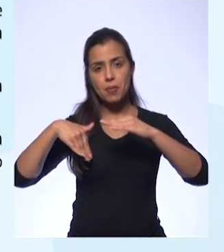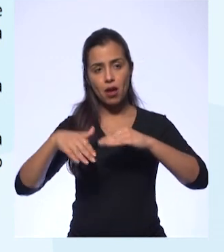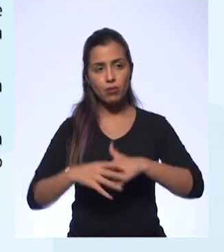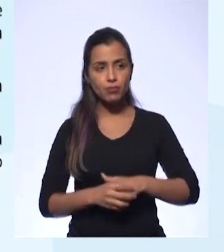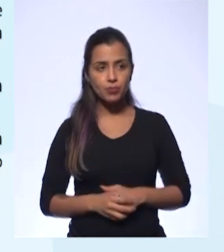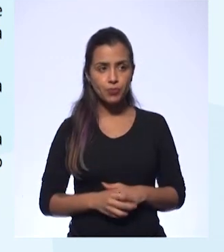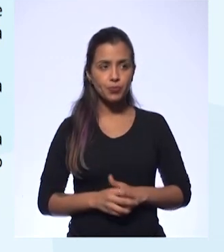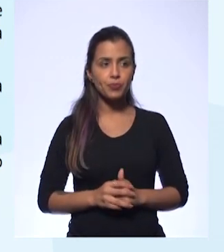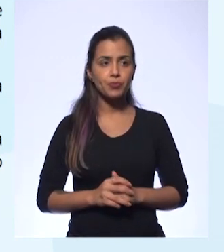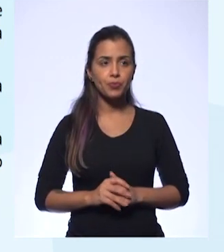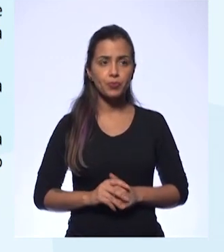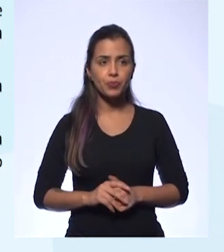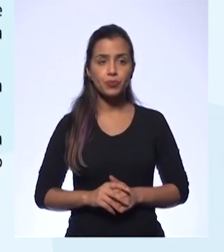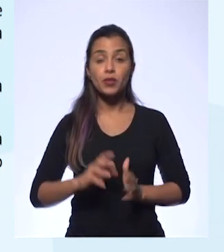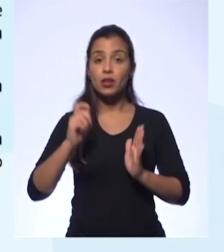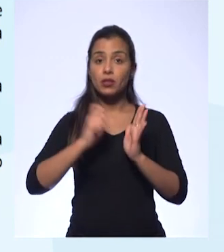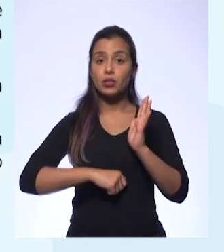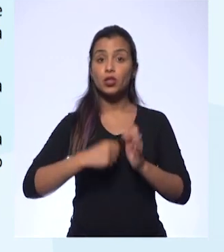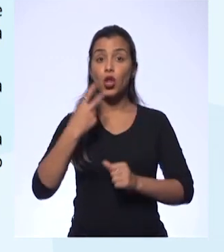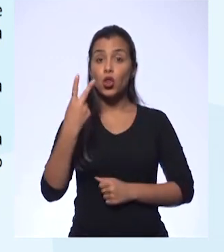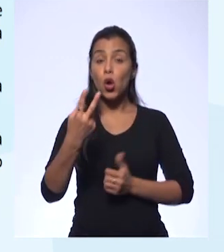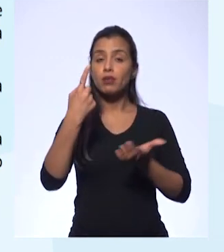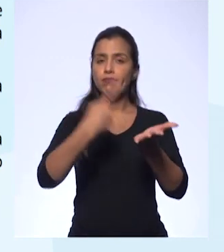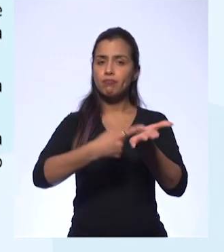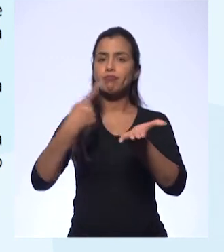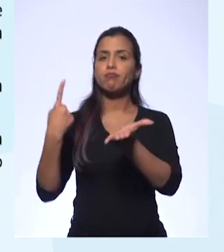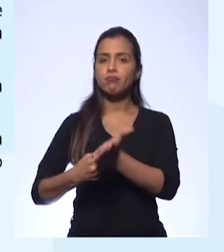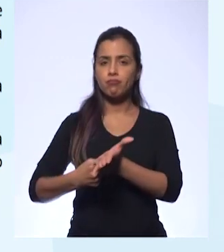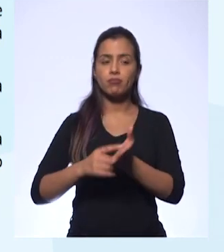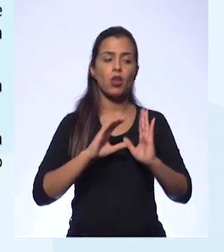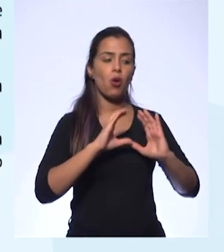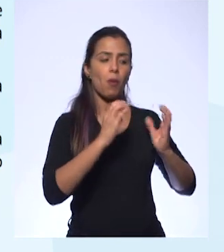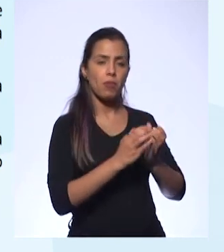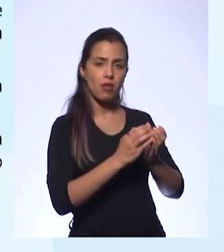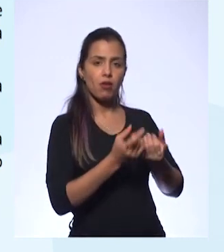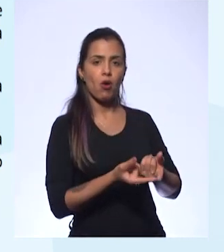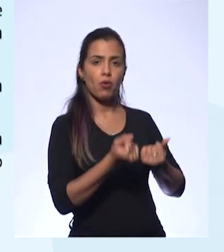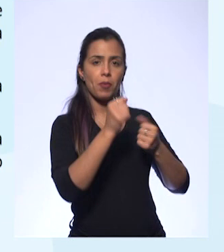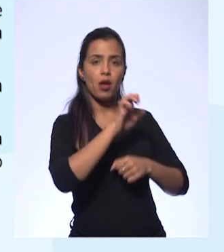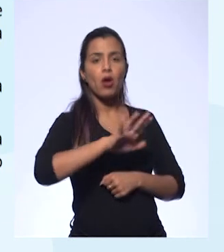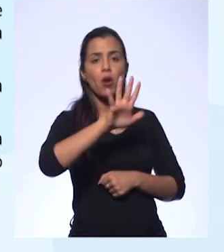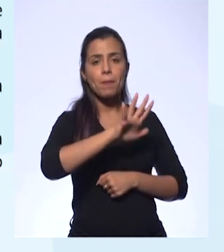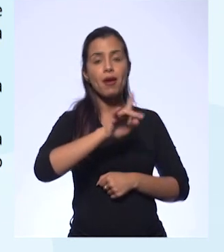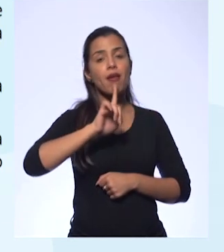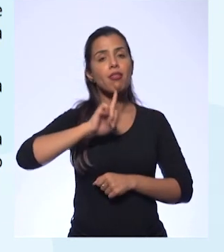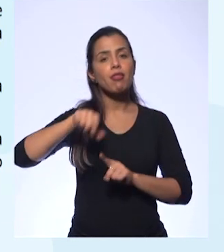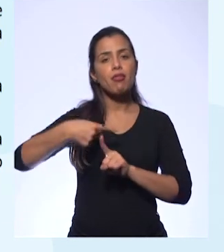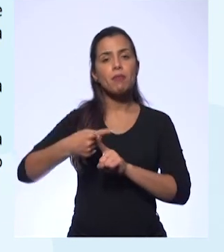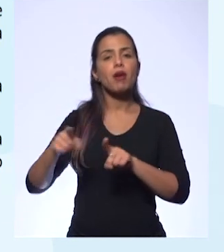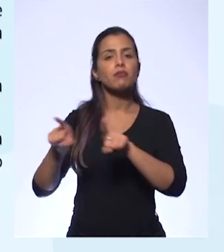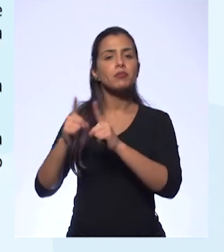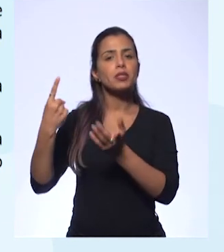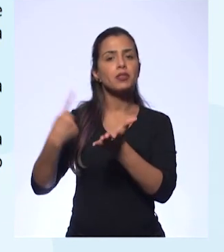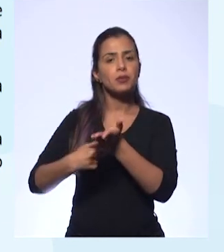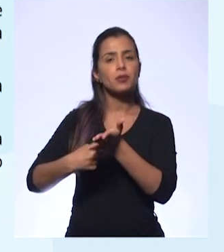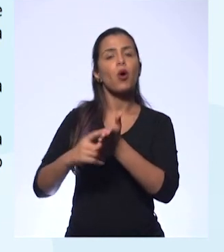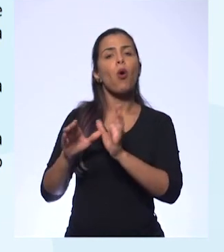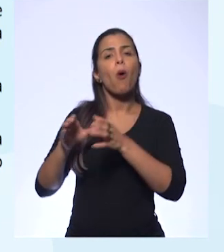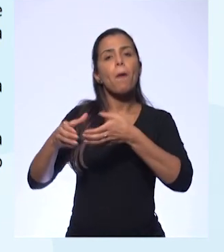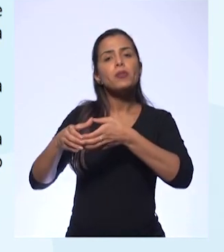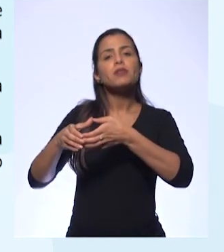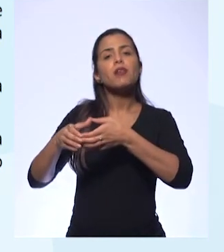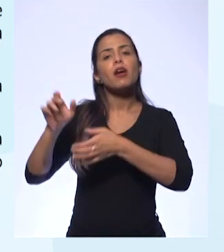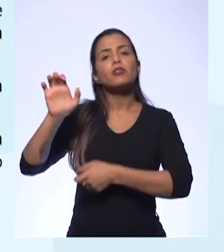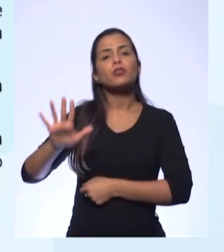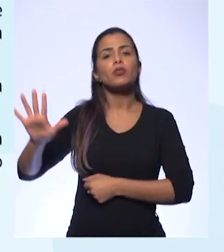Foram assinados 2 tratados, né, além da Comunidade Econômica Europeia. Nós também tivemos aí um tratado que é chamado de Comunidade